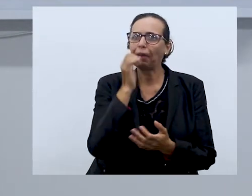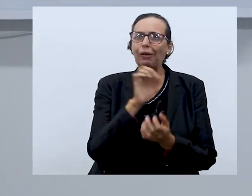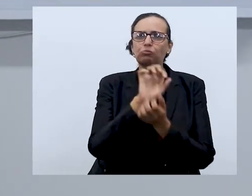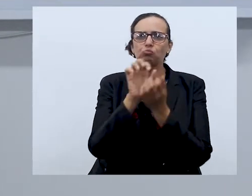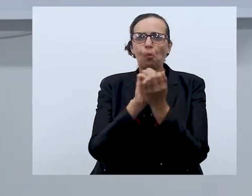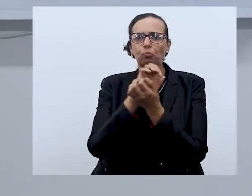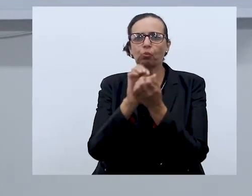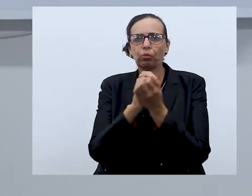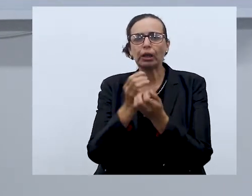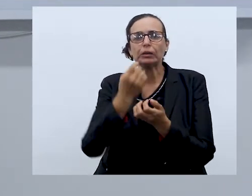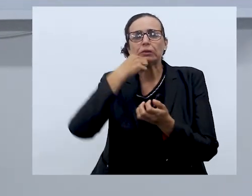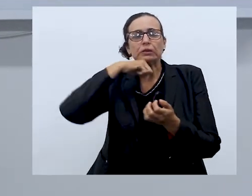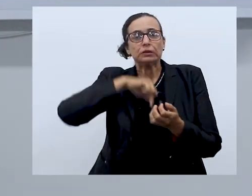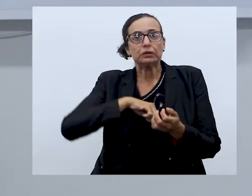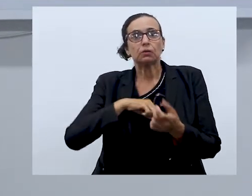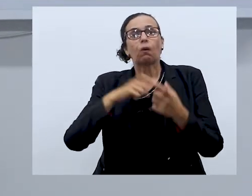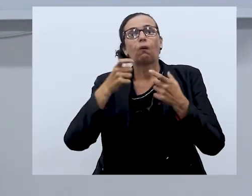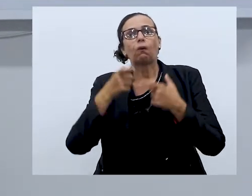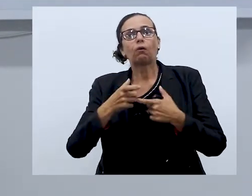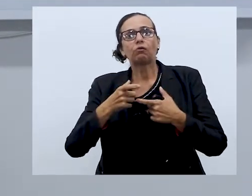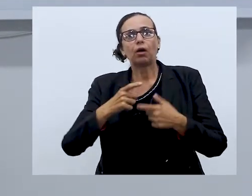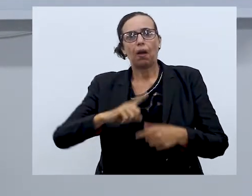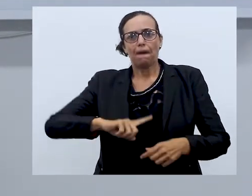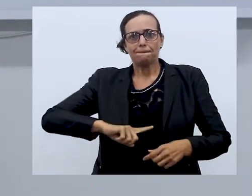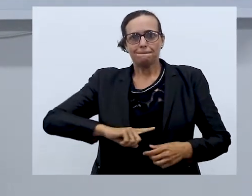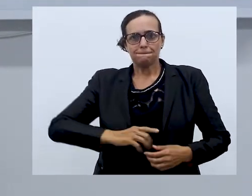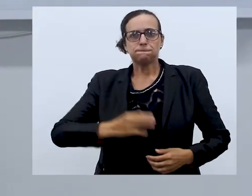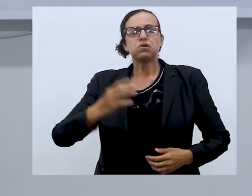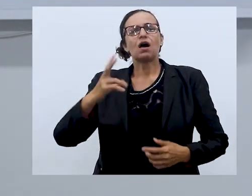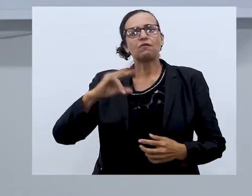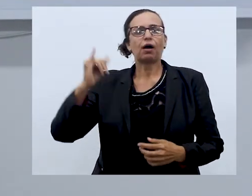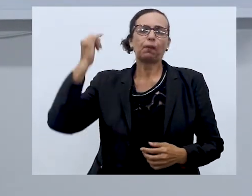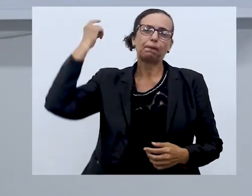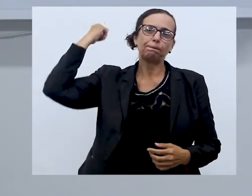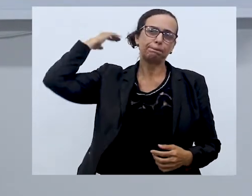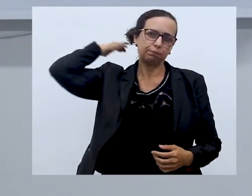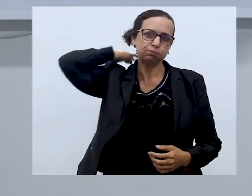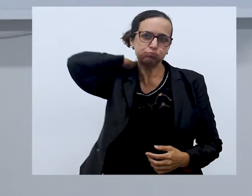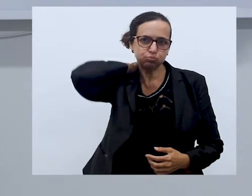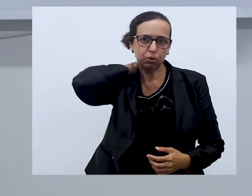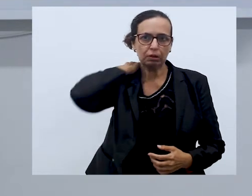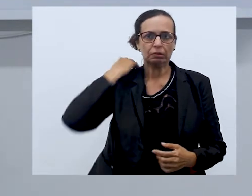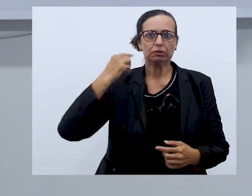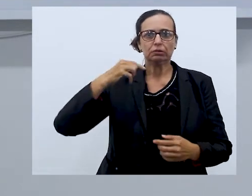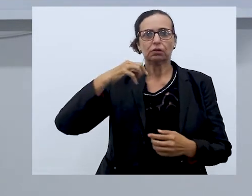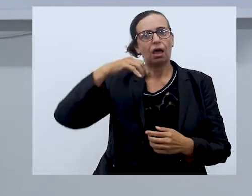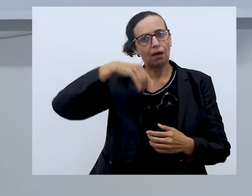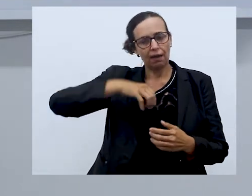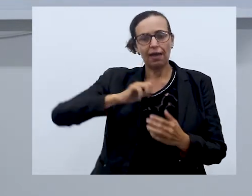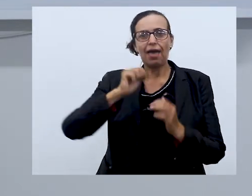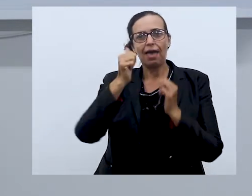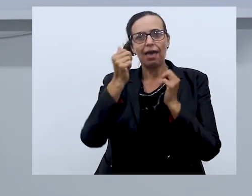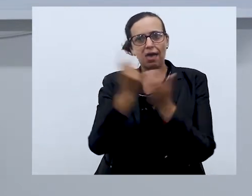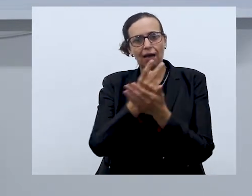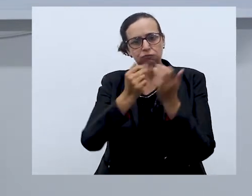ao ser engolido, ele passa diretamente para o pulmão, ao invés de seguir a sua trajetória normal, que é até o estômago.